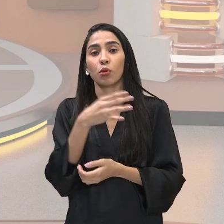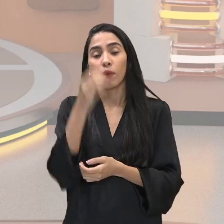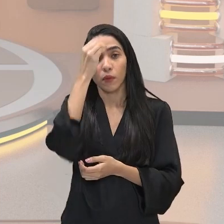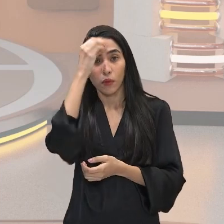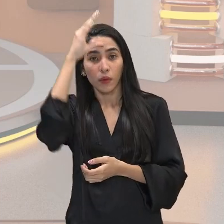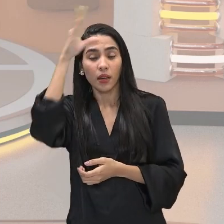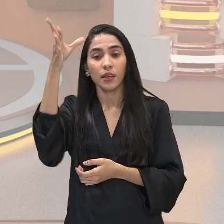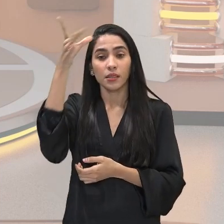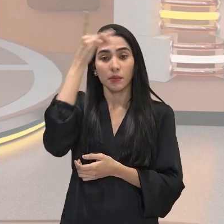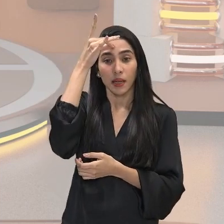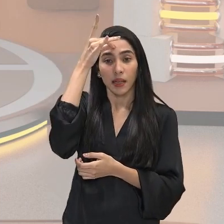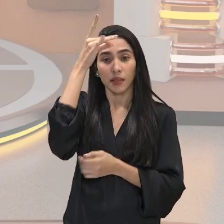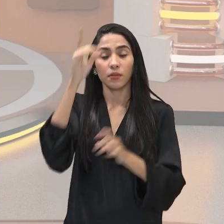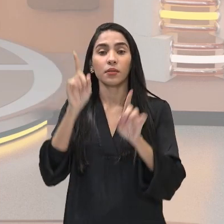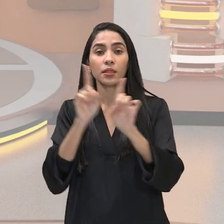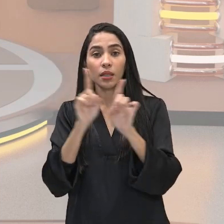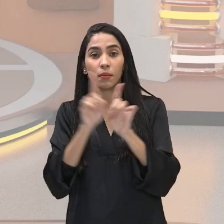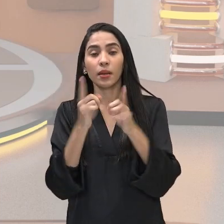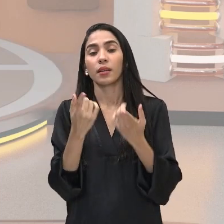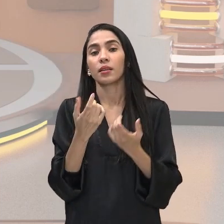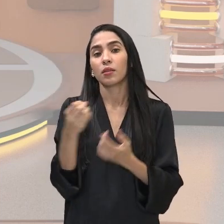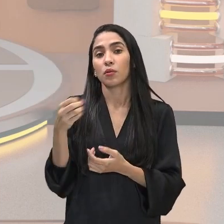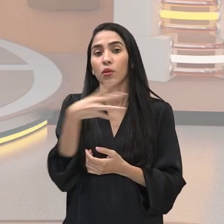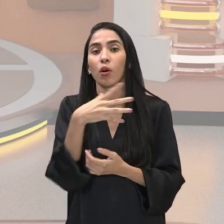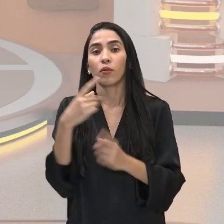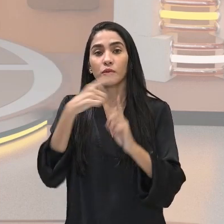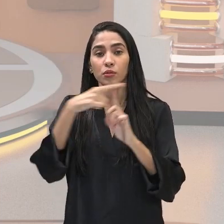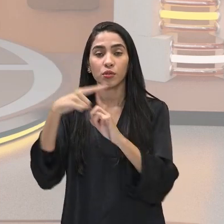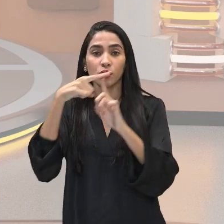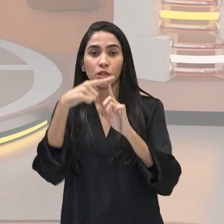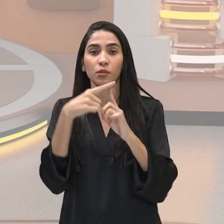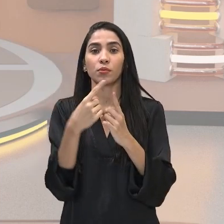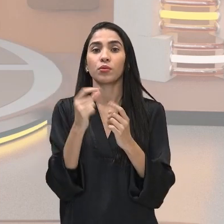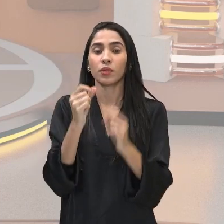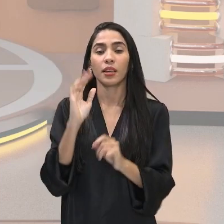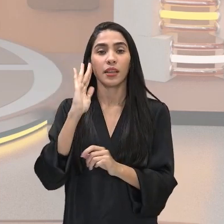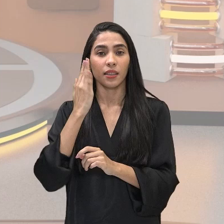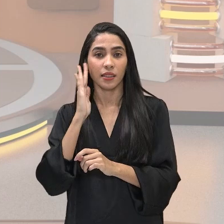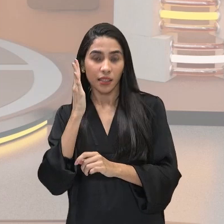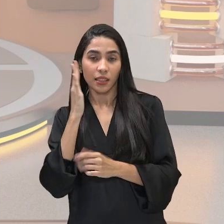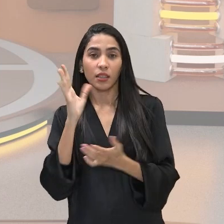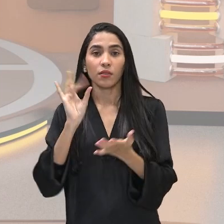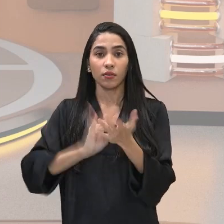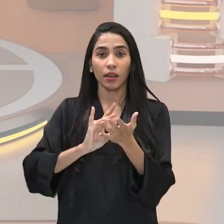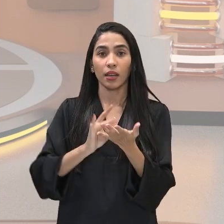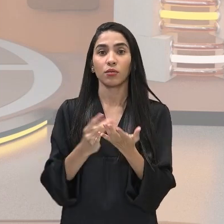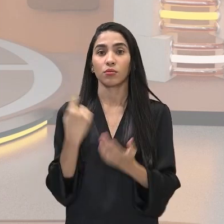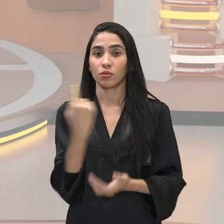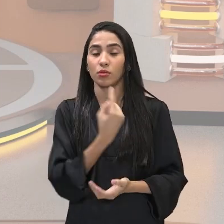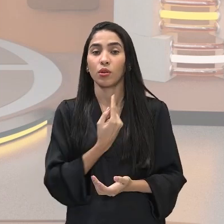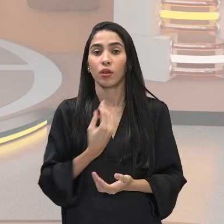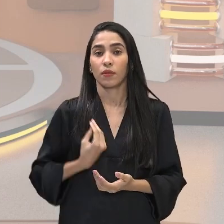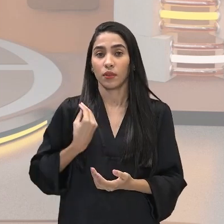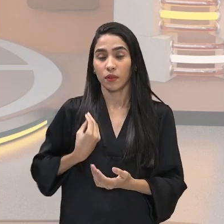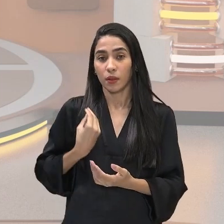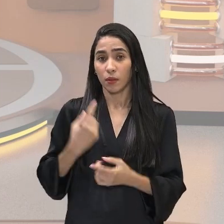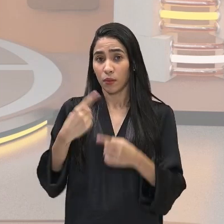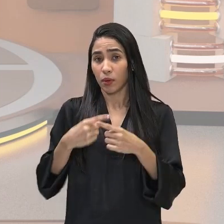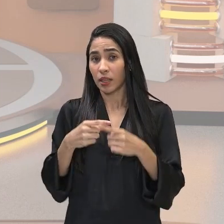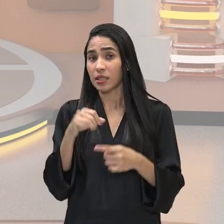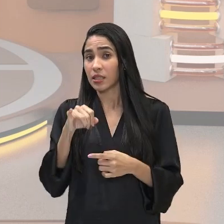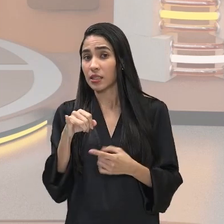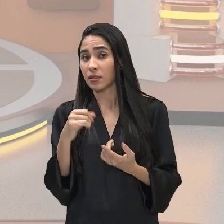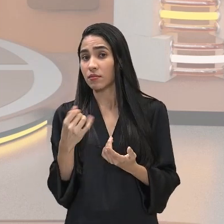conhecimentos, constantemente buscando novas formas de entender a realidade da qual nós fazemos parte. Porque senão o que vai